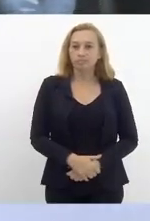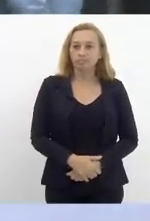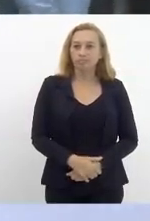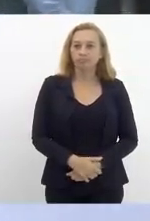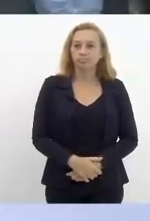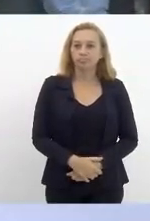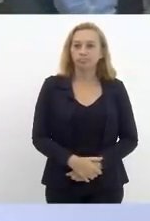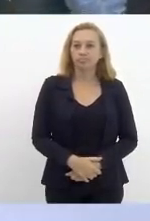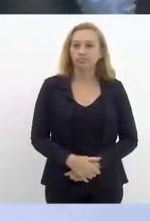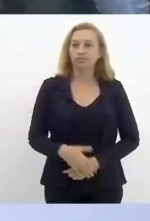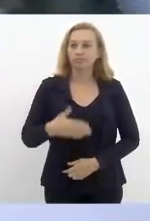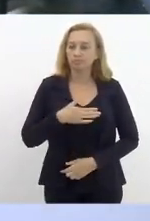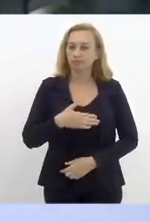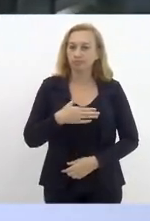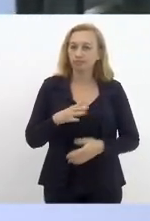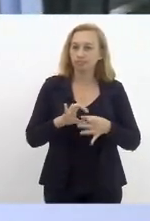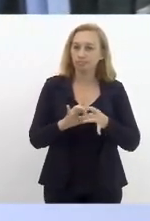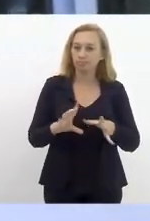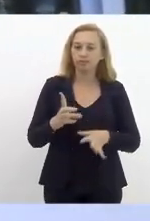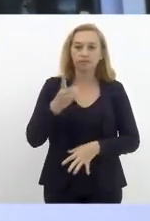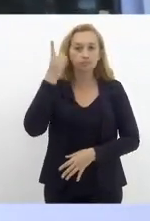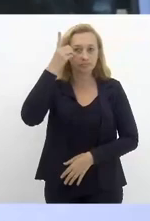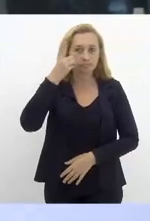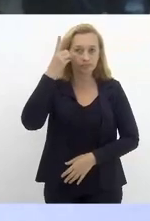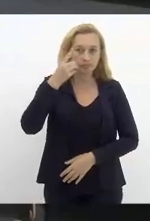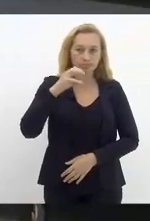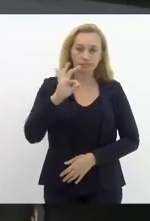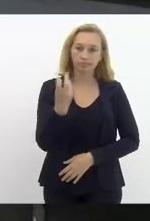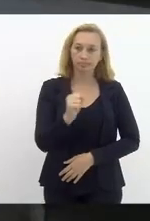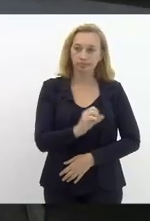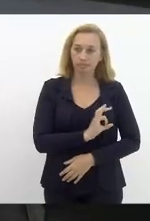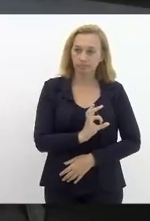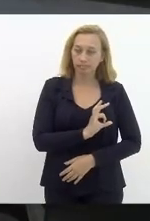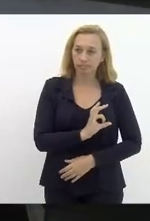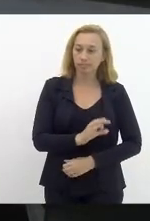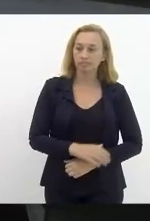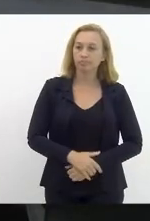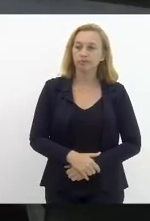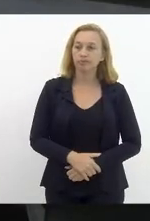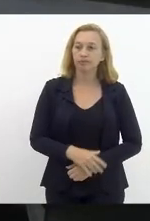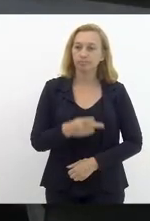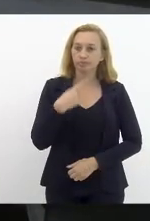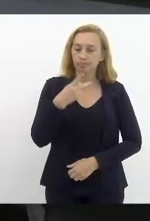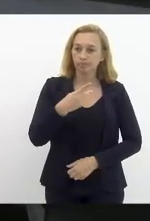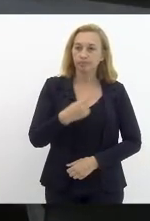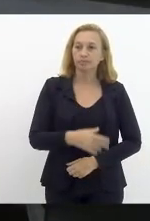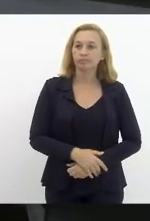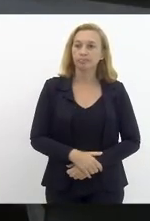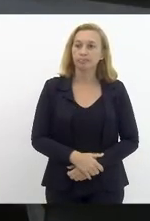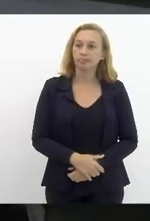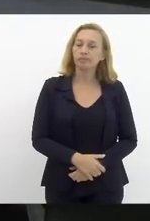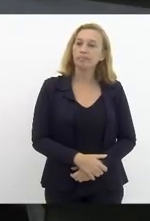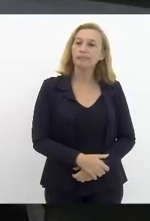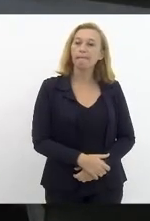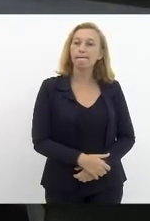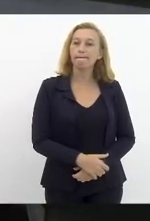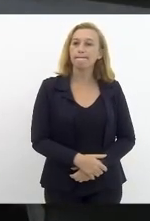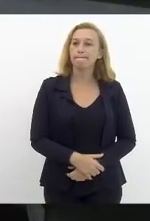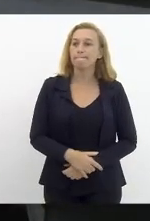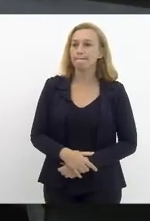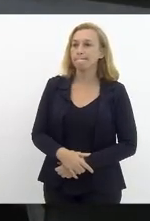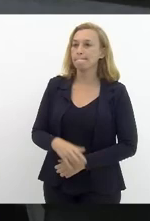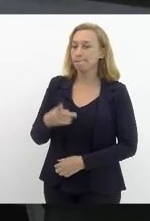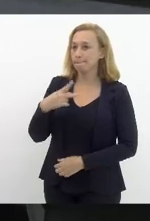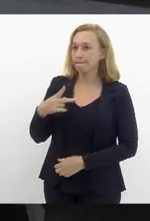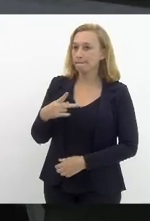Eu gostaria de passar a palavra para a doutora Marta Rocha e dizer que a doutora Renata, que